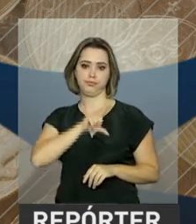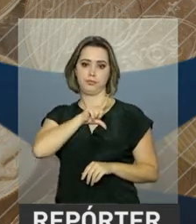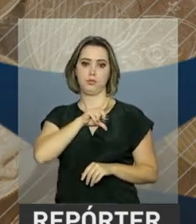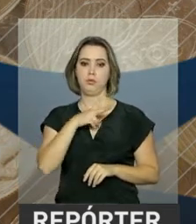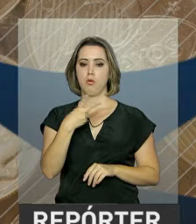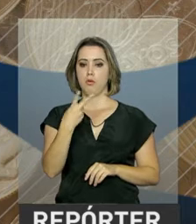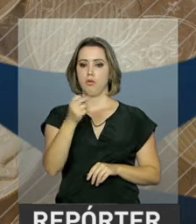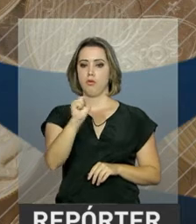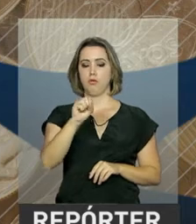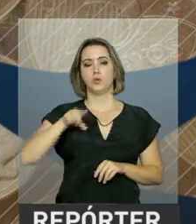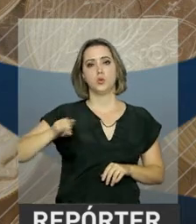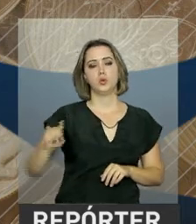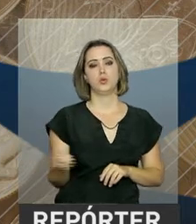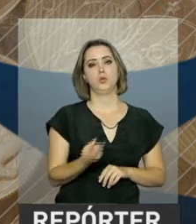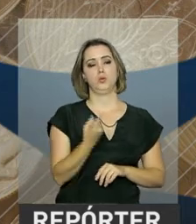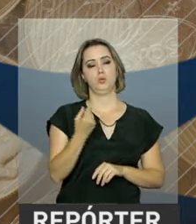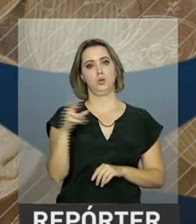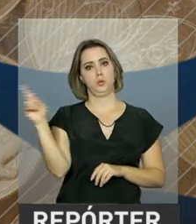R$